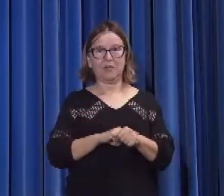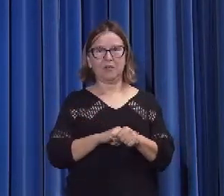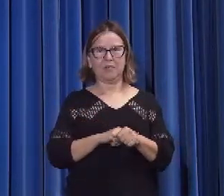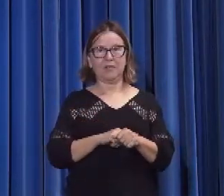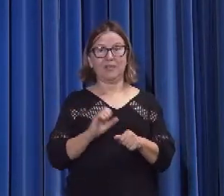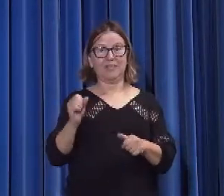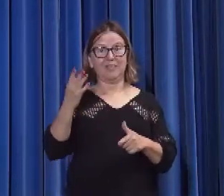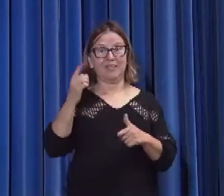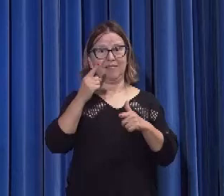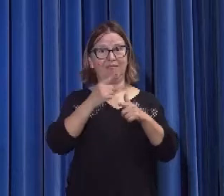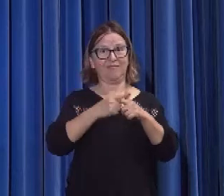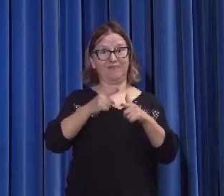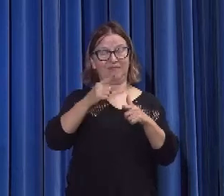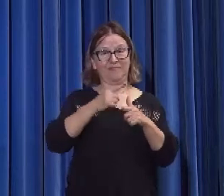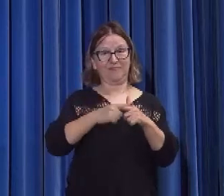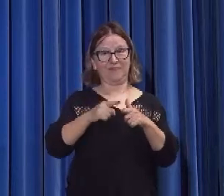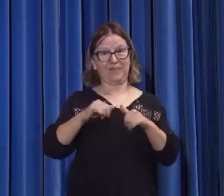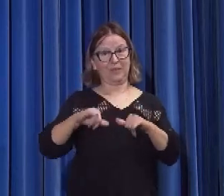persevera firmemente.